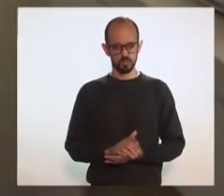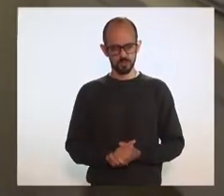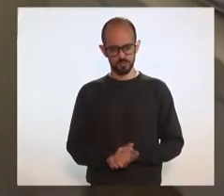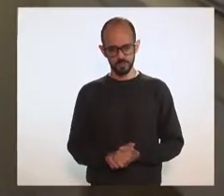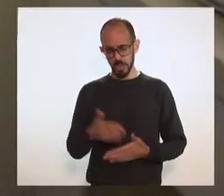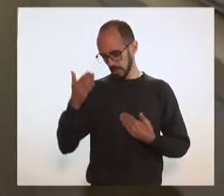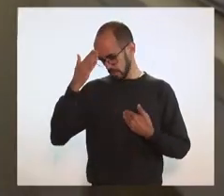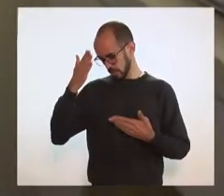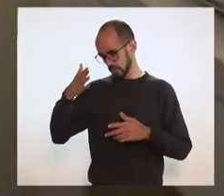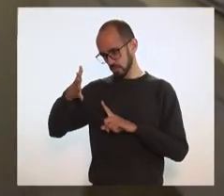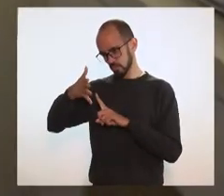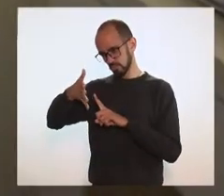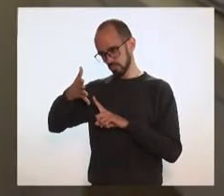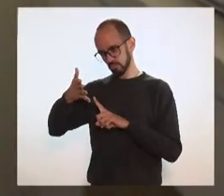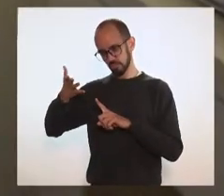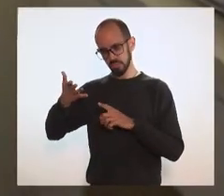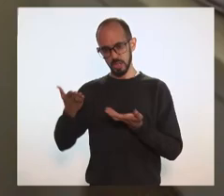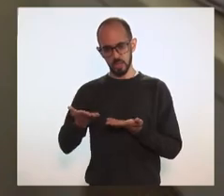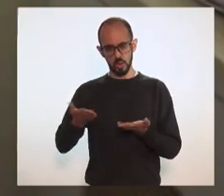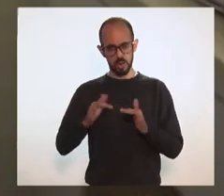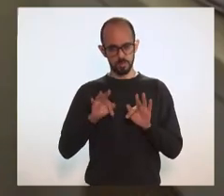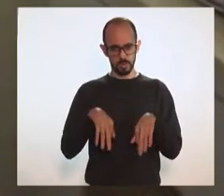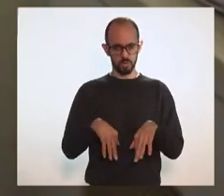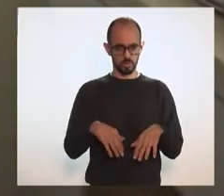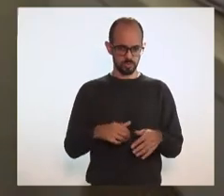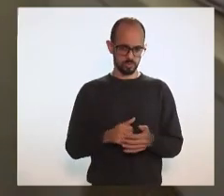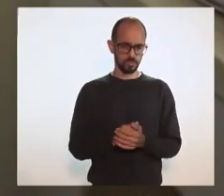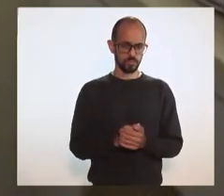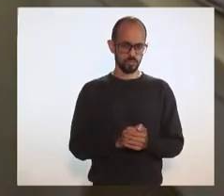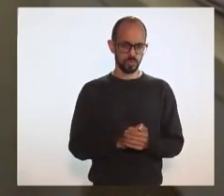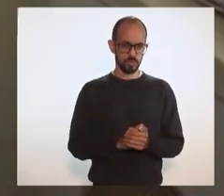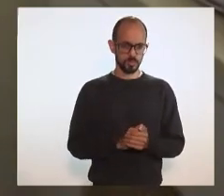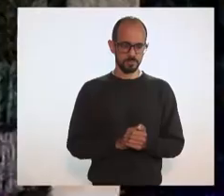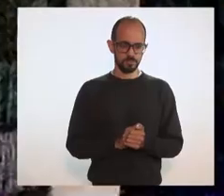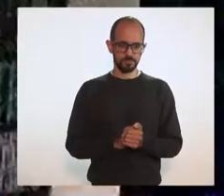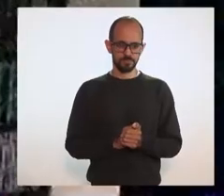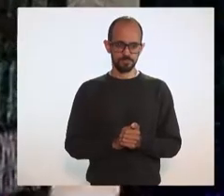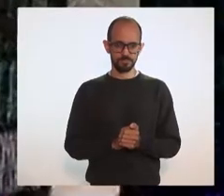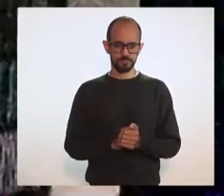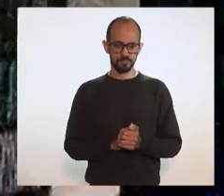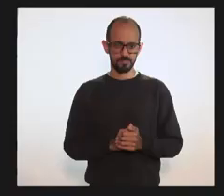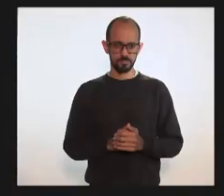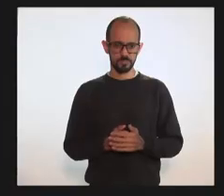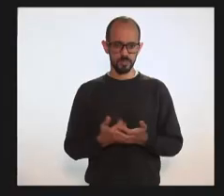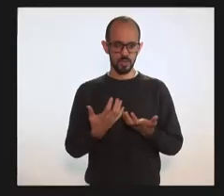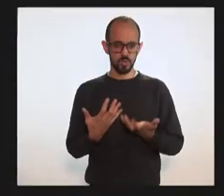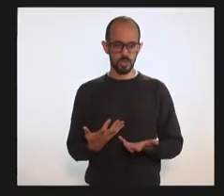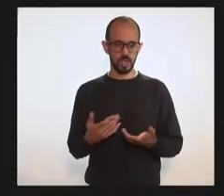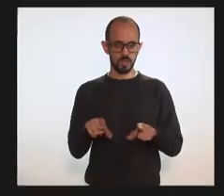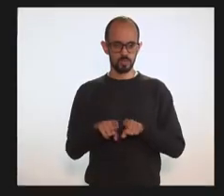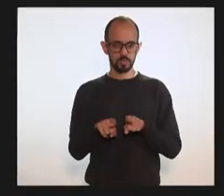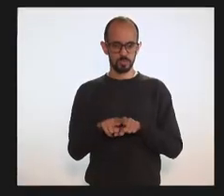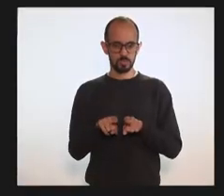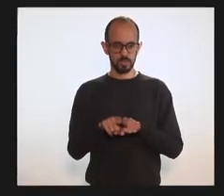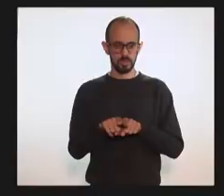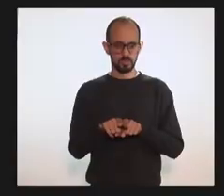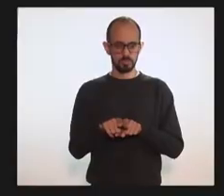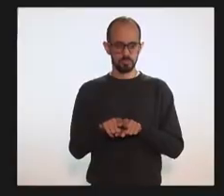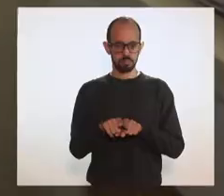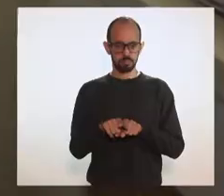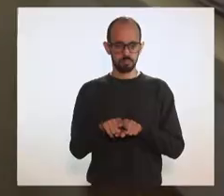sua parte. E, para concluir, deputada presidente Renata, eu queria tocar no último